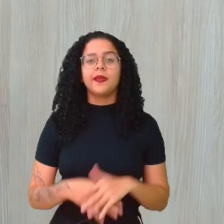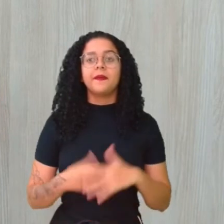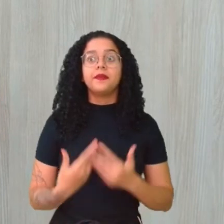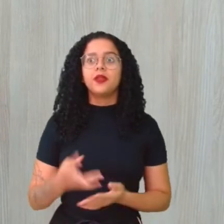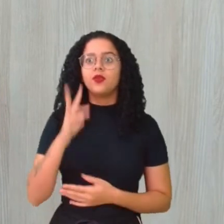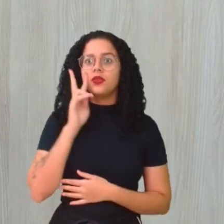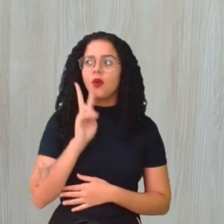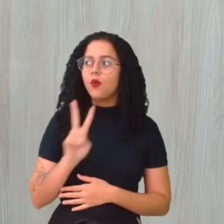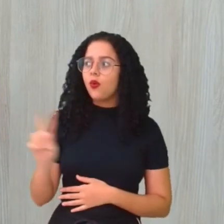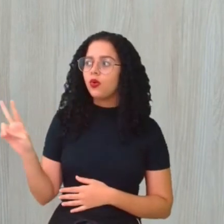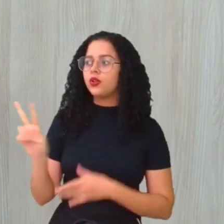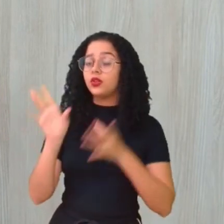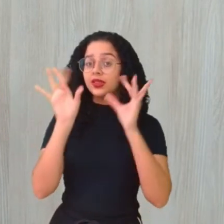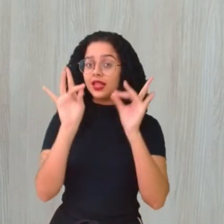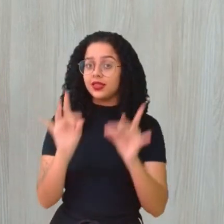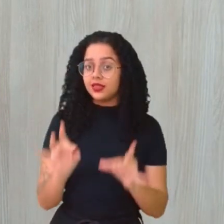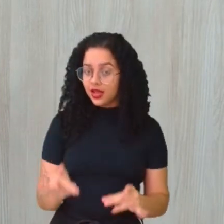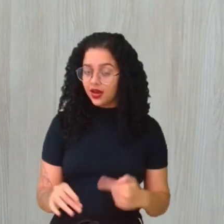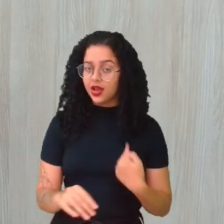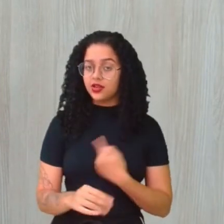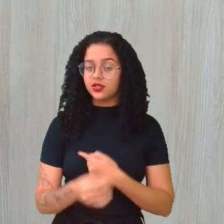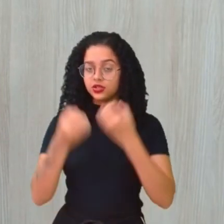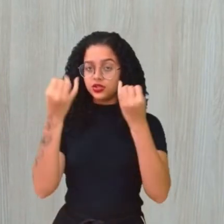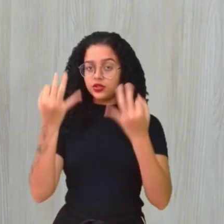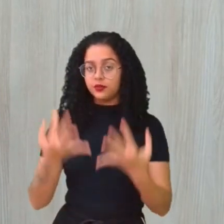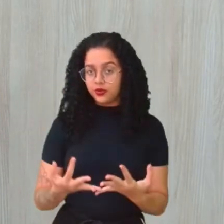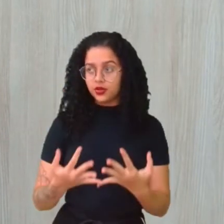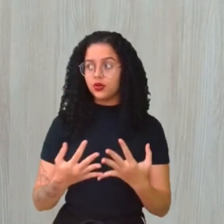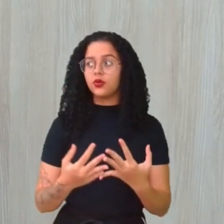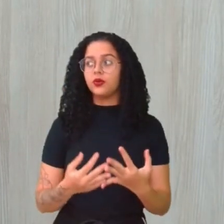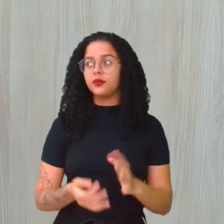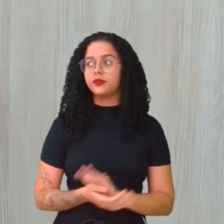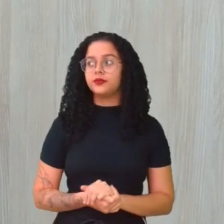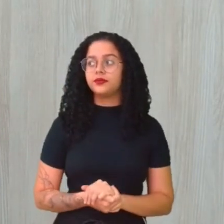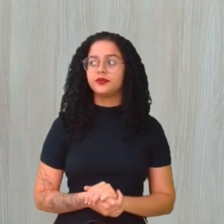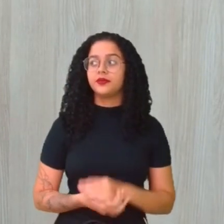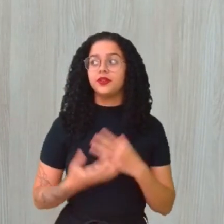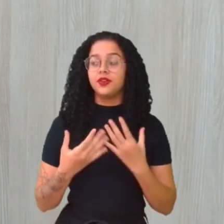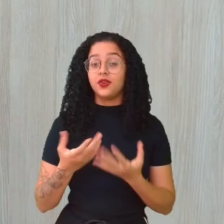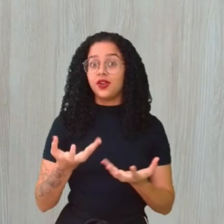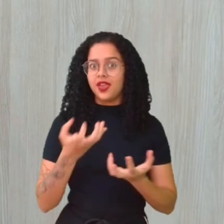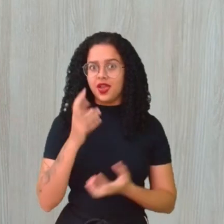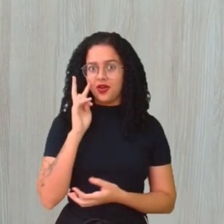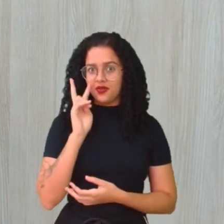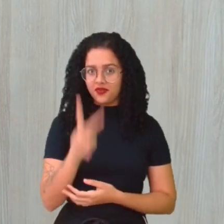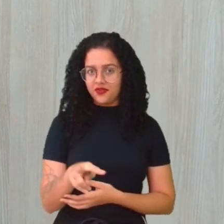uma olhadinha nos detalhes que a gente explicou aqui e chega nesse desafio. Vamos embora? Eu quero ver,